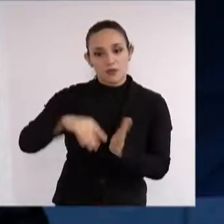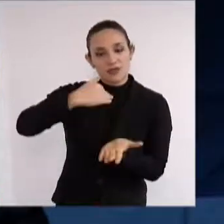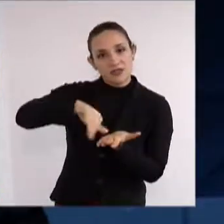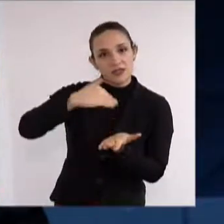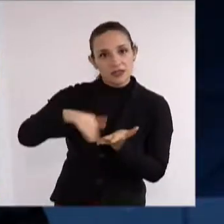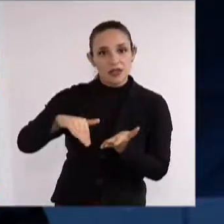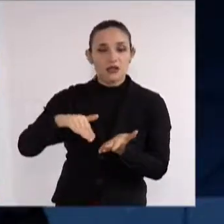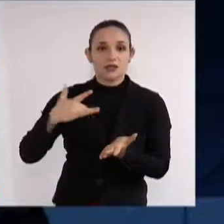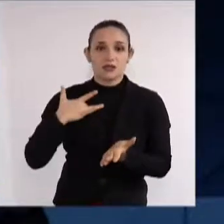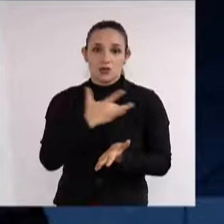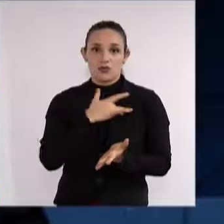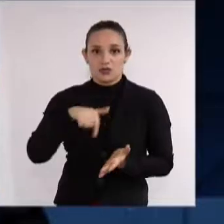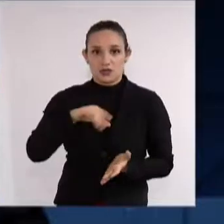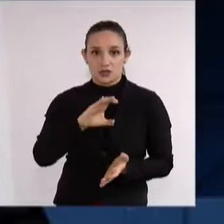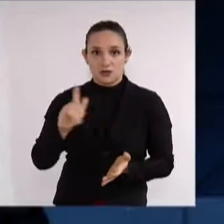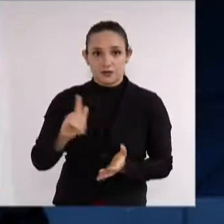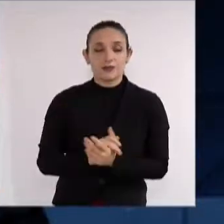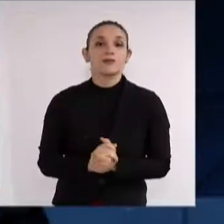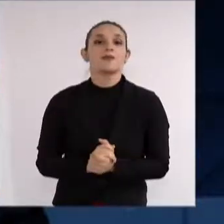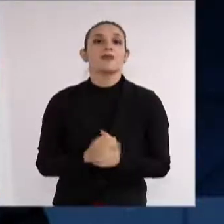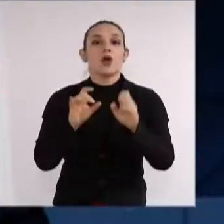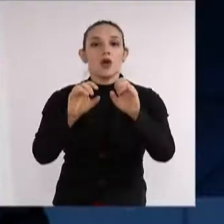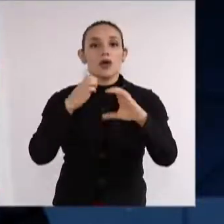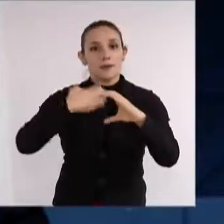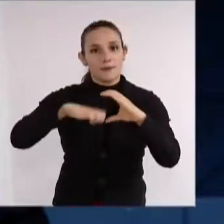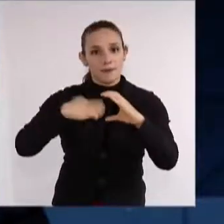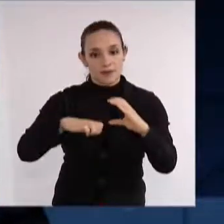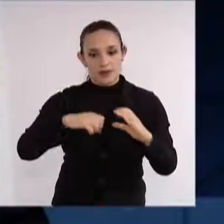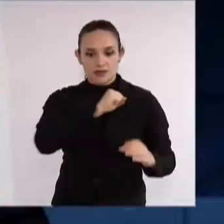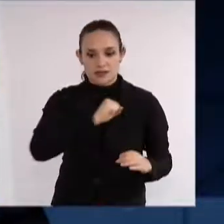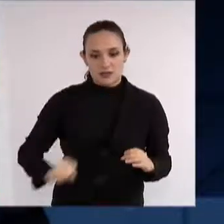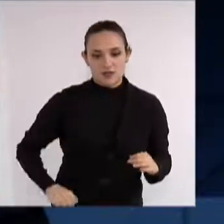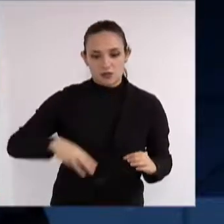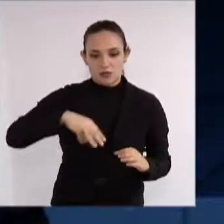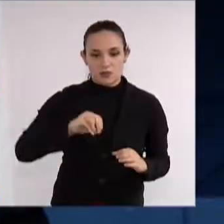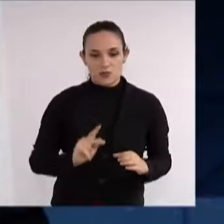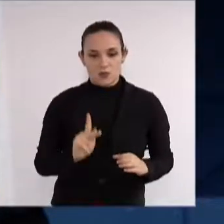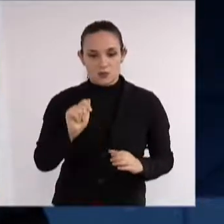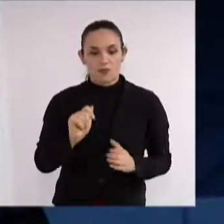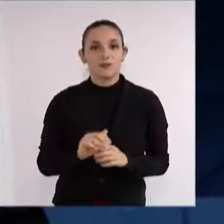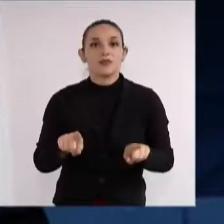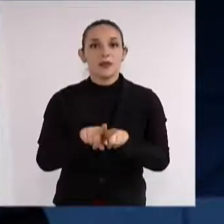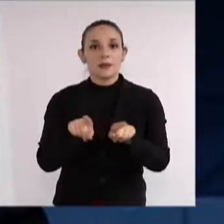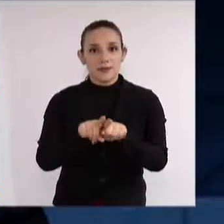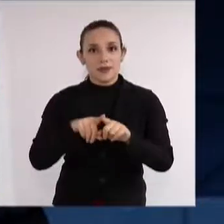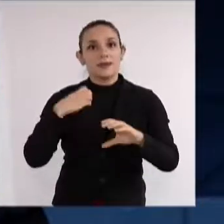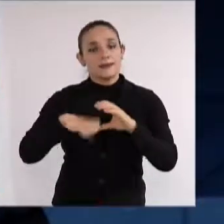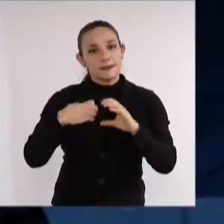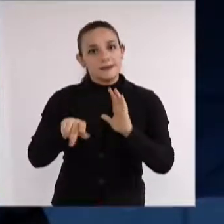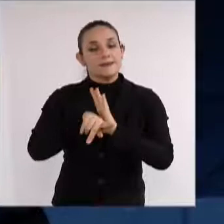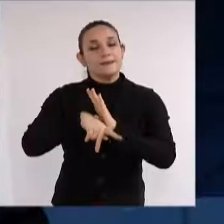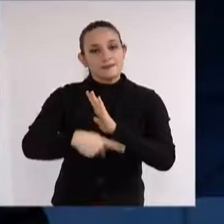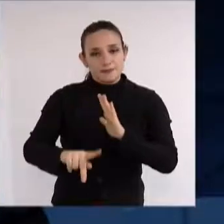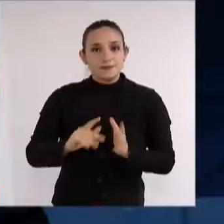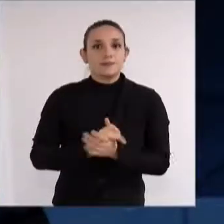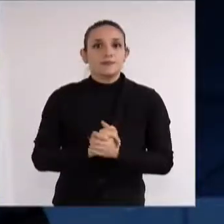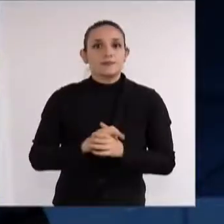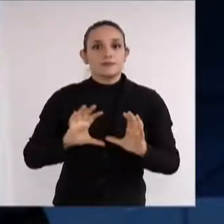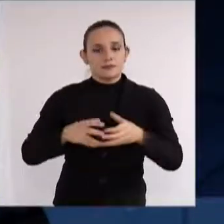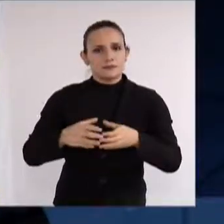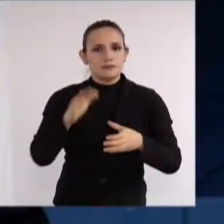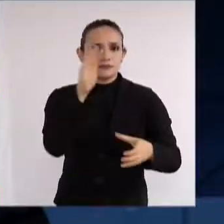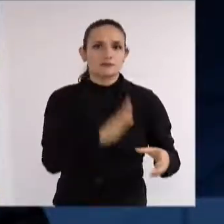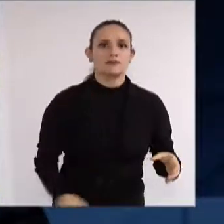de Campo Grande, e-mails do senador Valdemir Moca, ofícios da Fundação Nacional de Saúde e também da